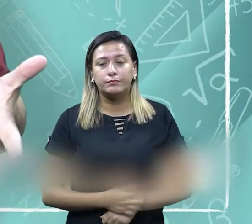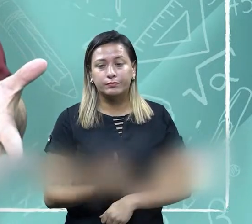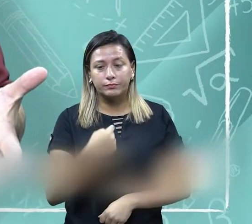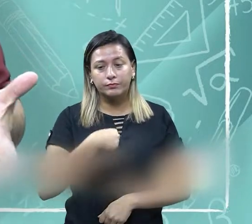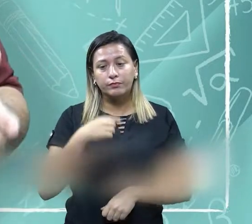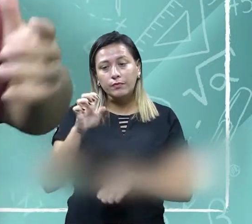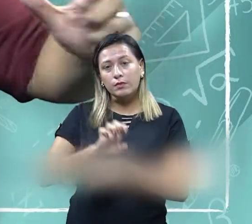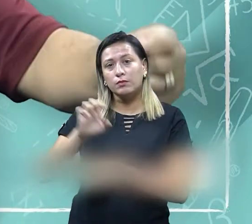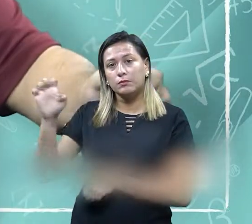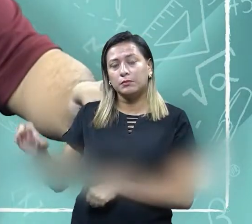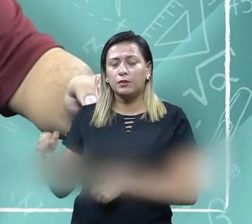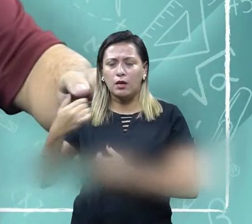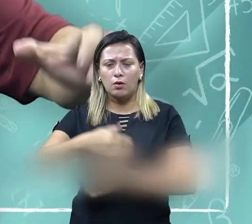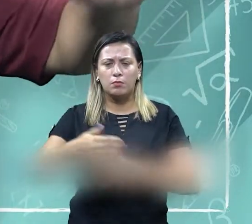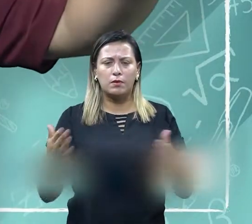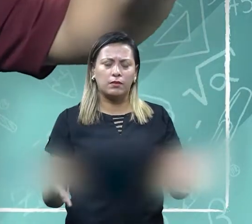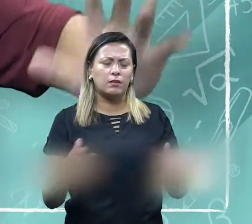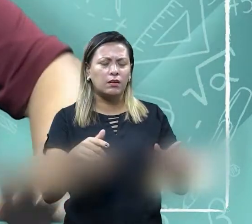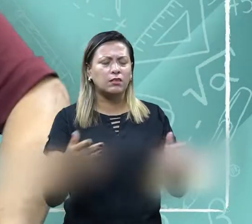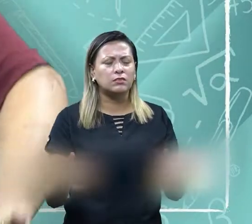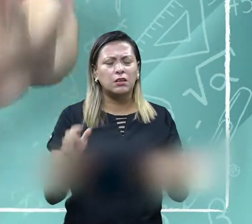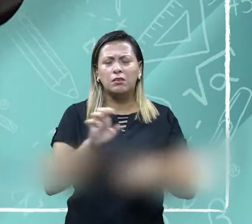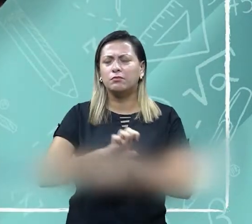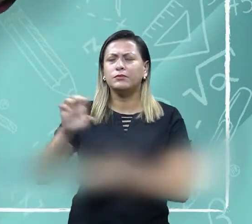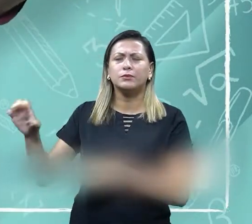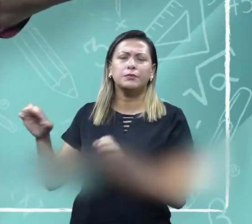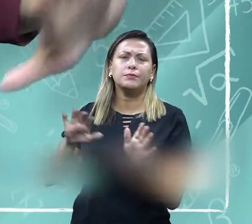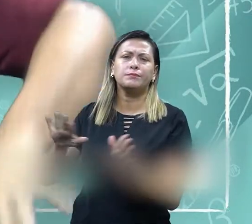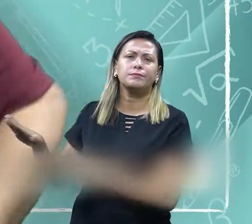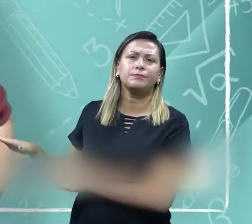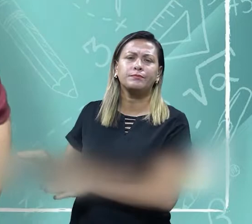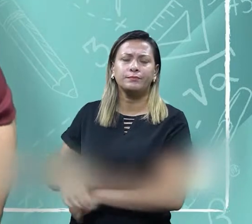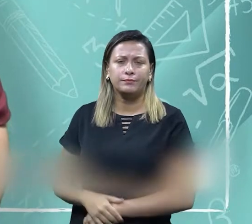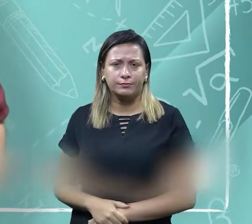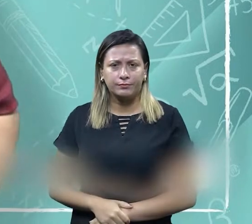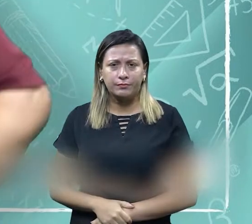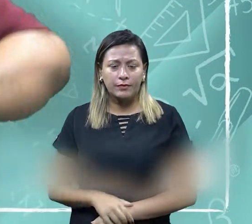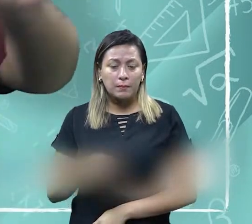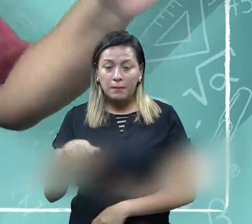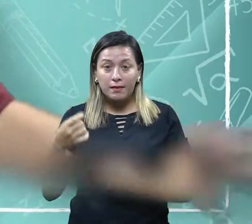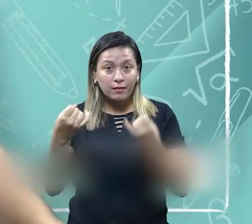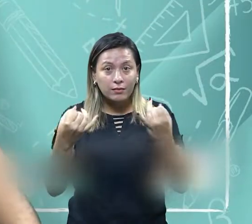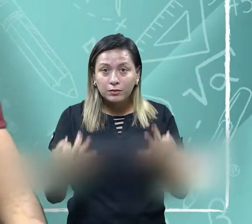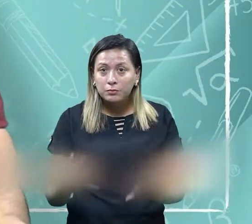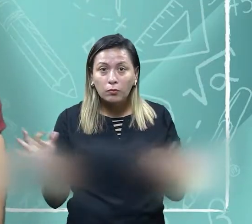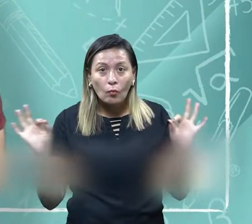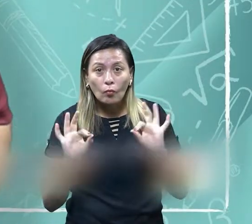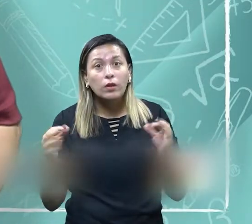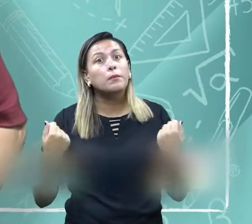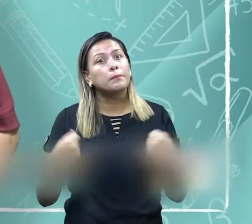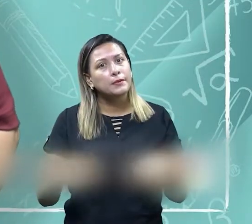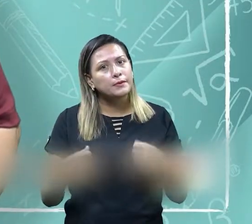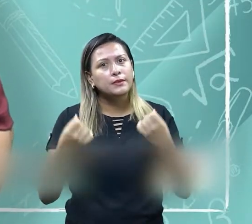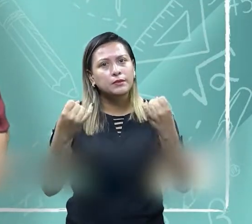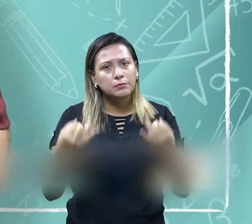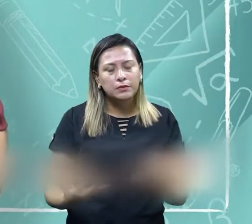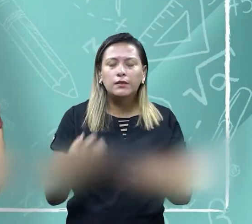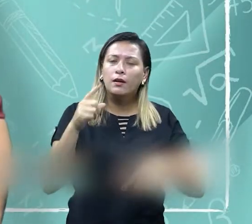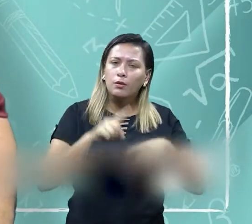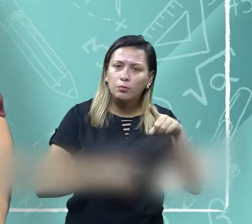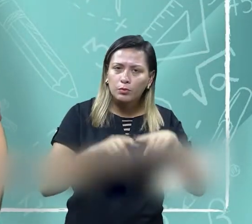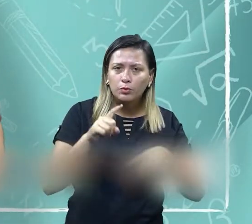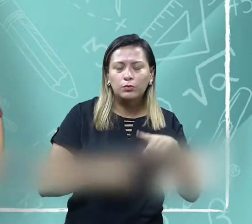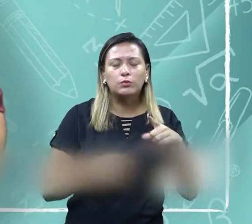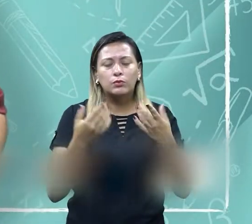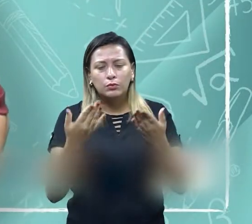estou exportando. Eu não posso pegar uma caixa lá, olha, isso aqui eu vou exportar. E sem dizer o que é, não, tem que dizer o que é, olha, isso aqui é um produto